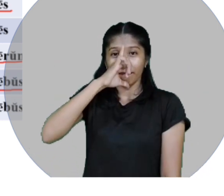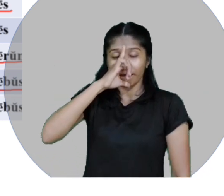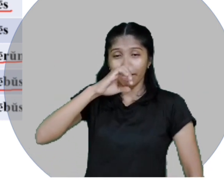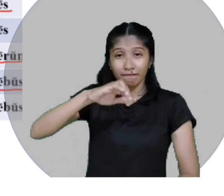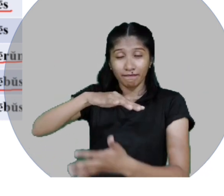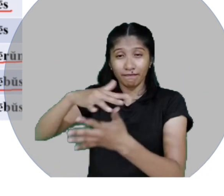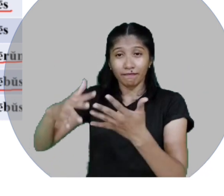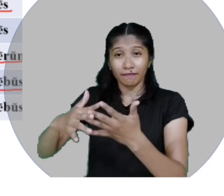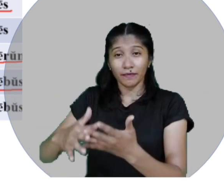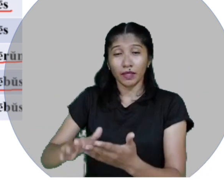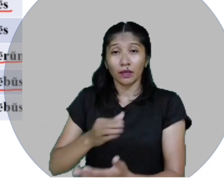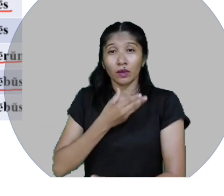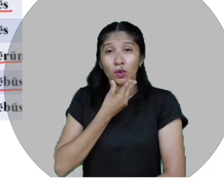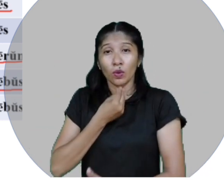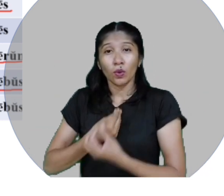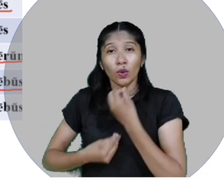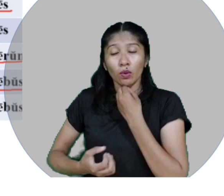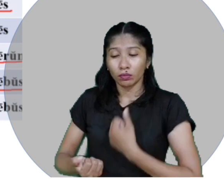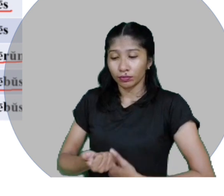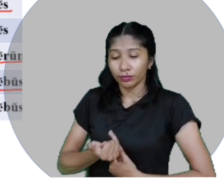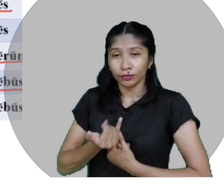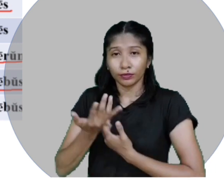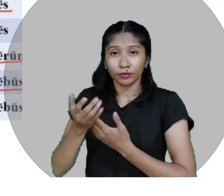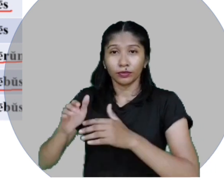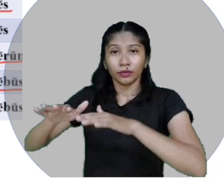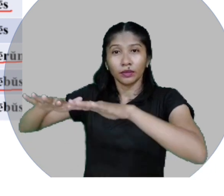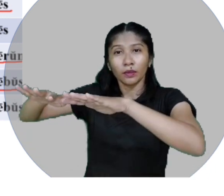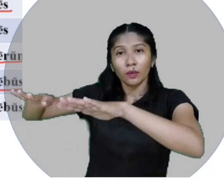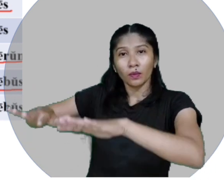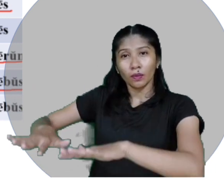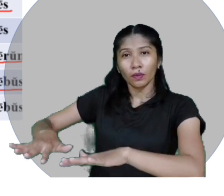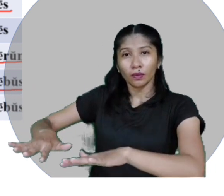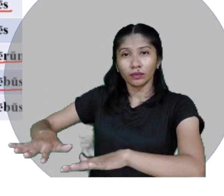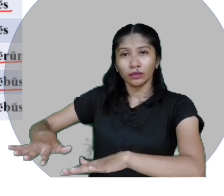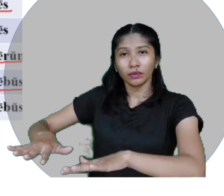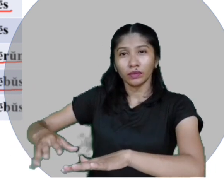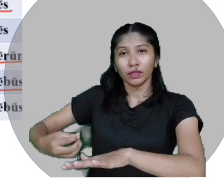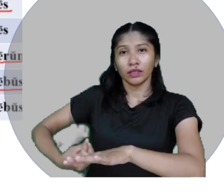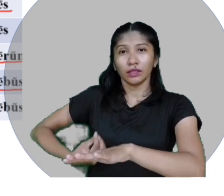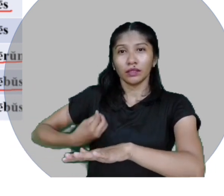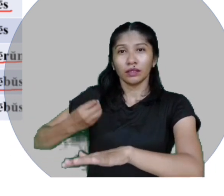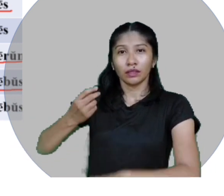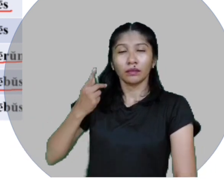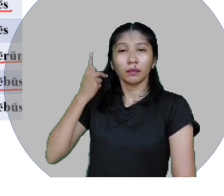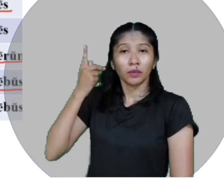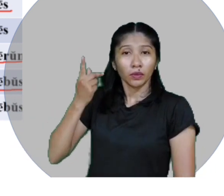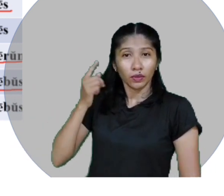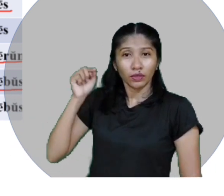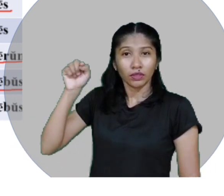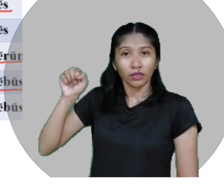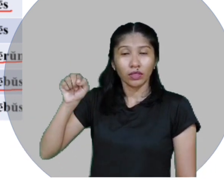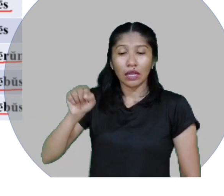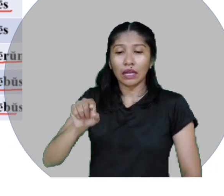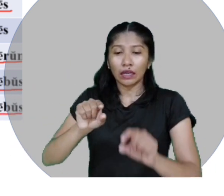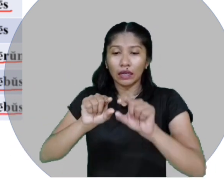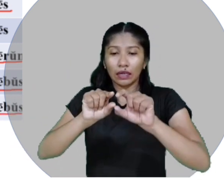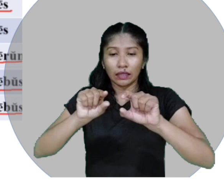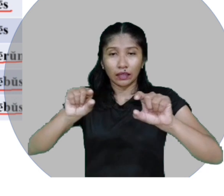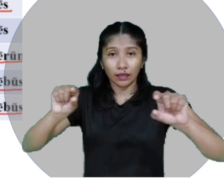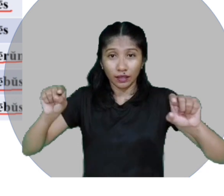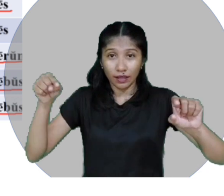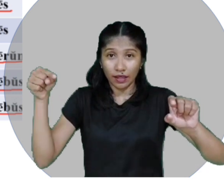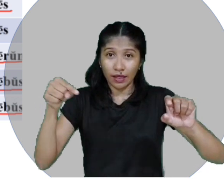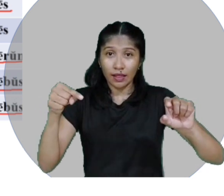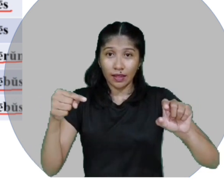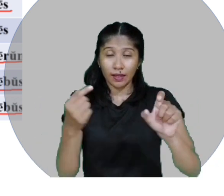estão na vida política. Esta oração Para o plural, utilizaremos